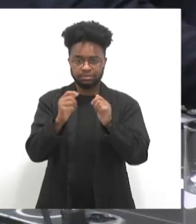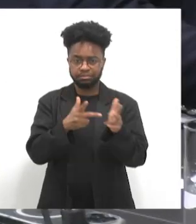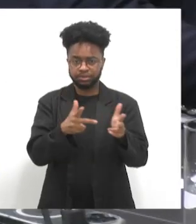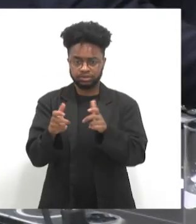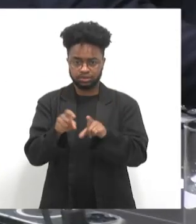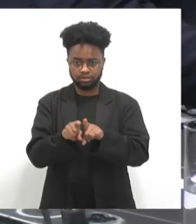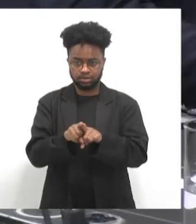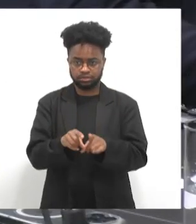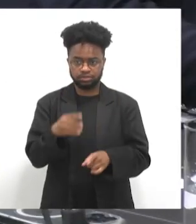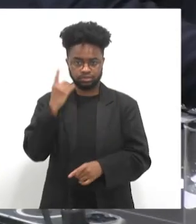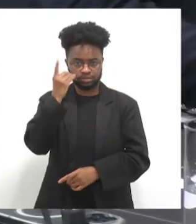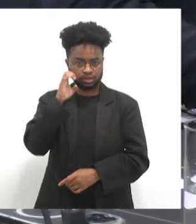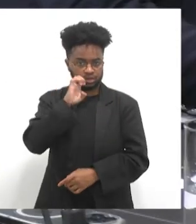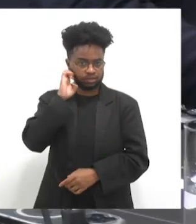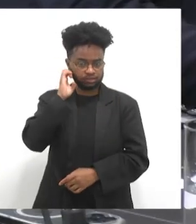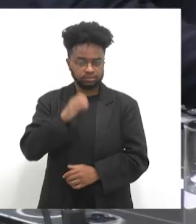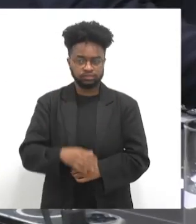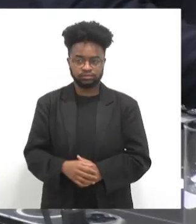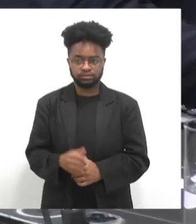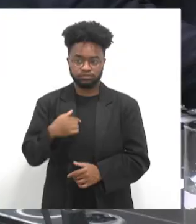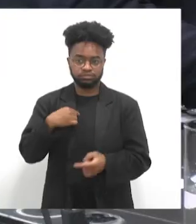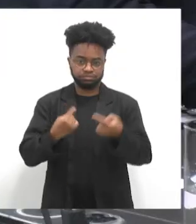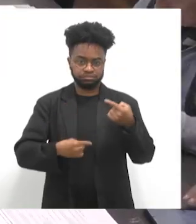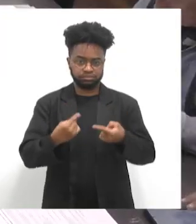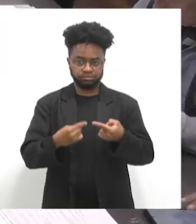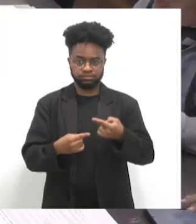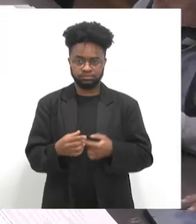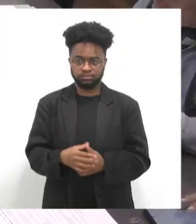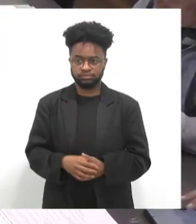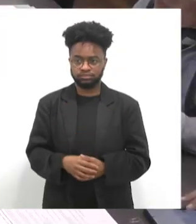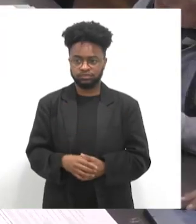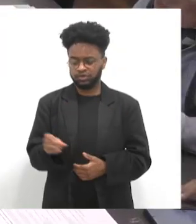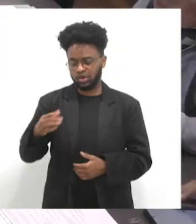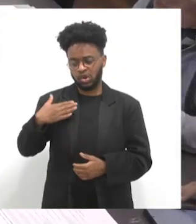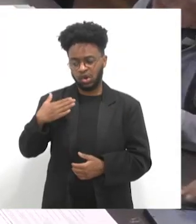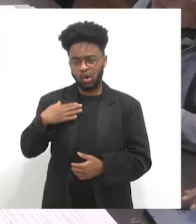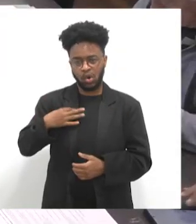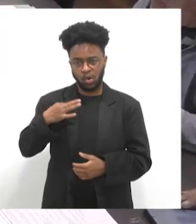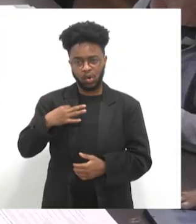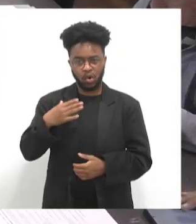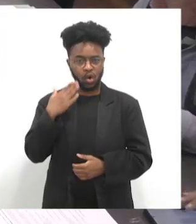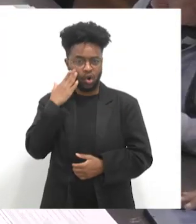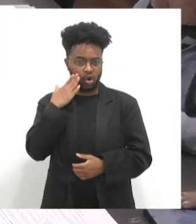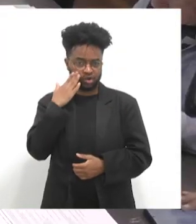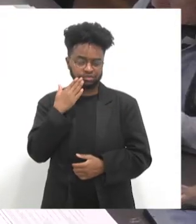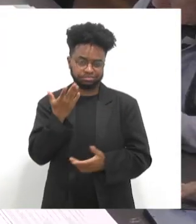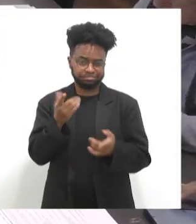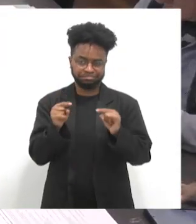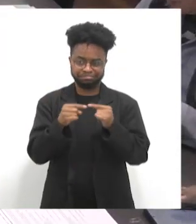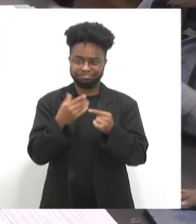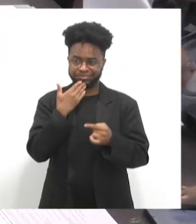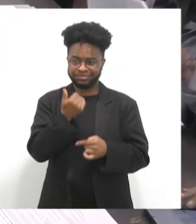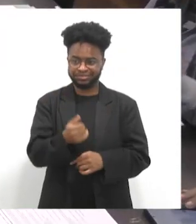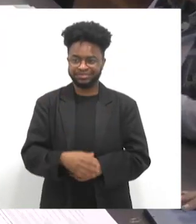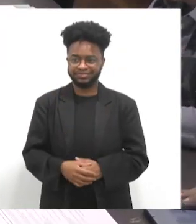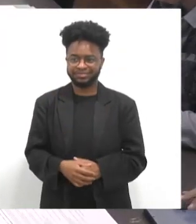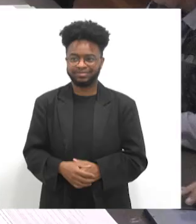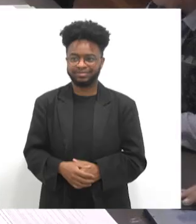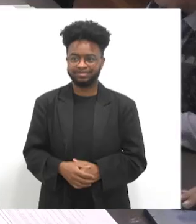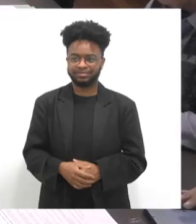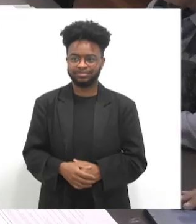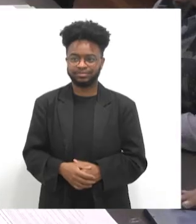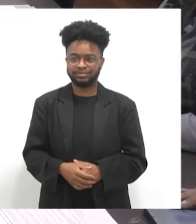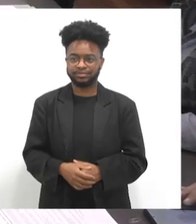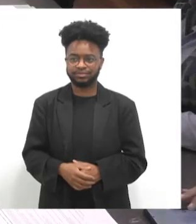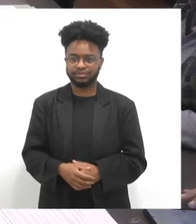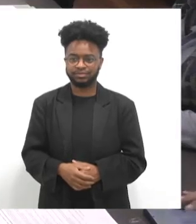também. Deputada Élica. Para discutir, presidente... mais elegante de rosa do que de vermelho. Obrigada. Bom... Mas